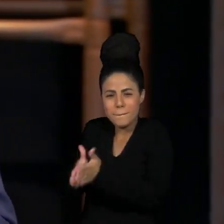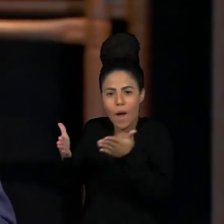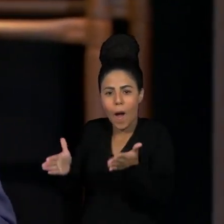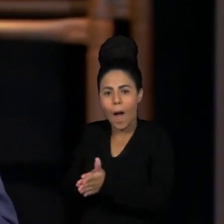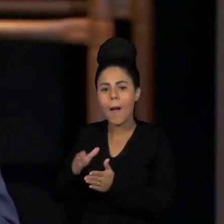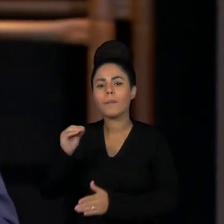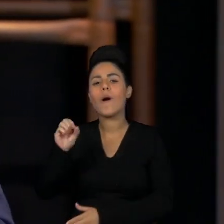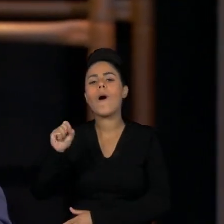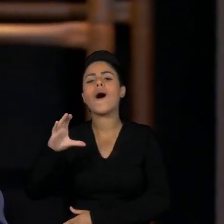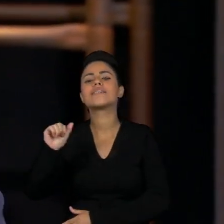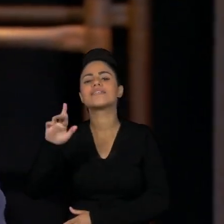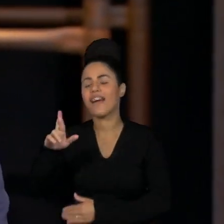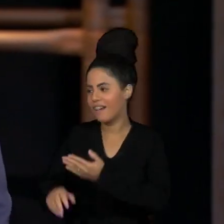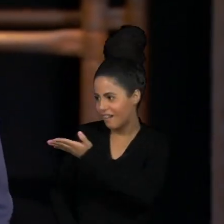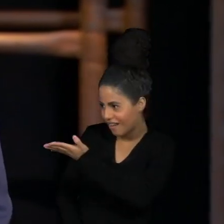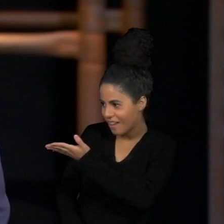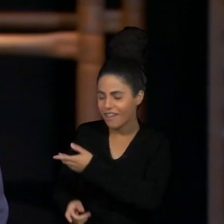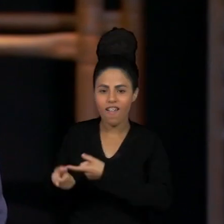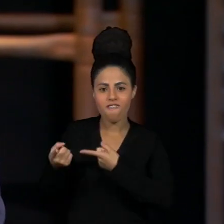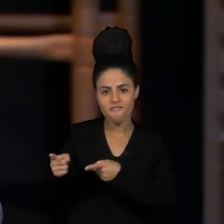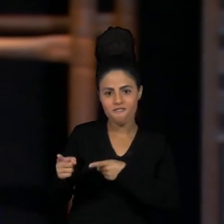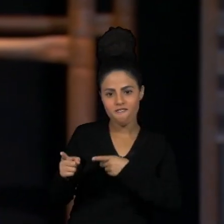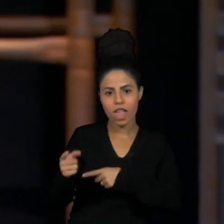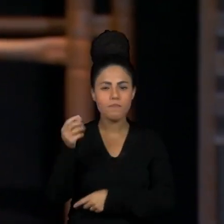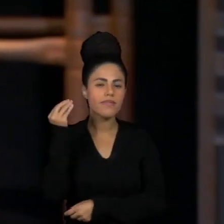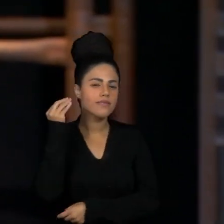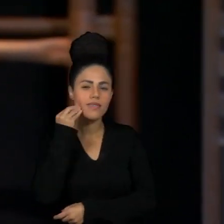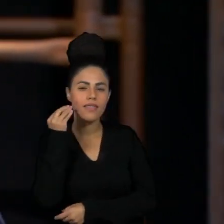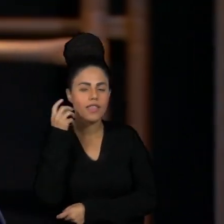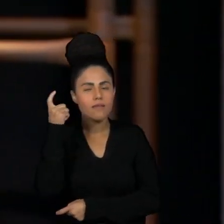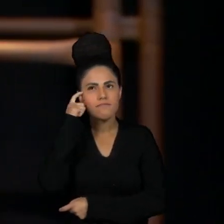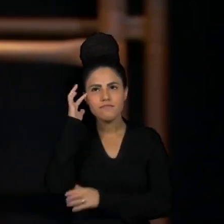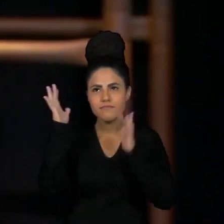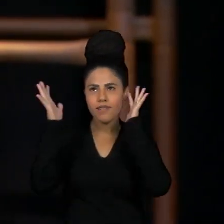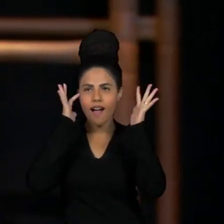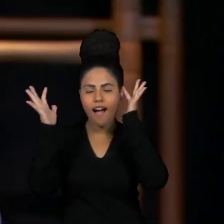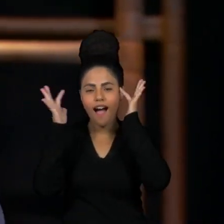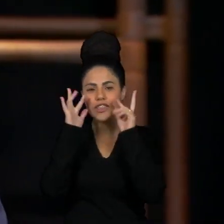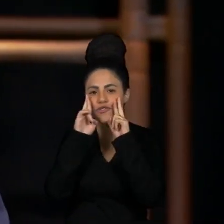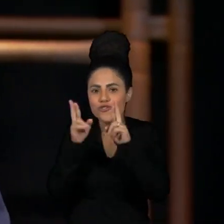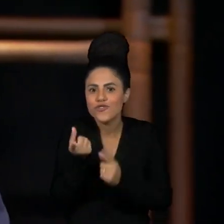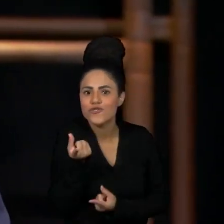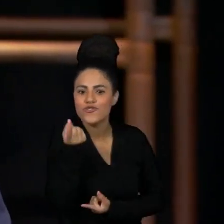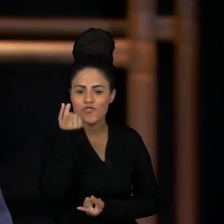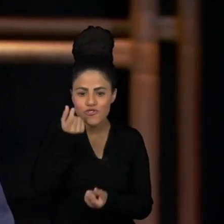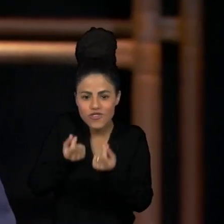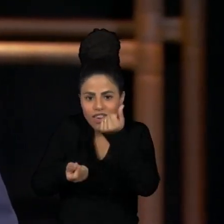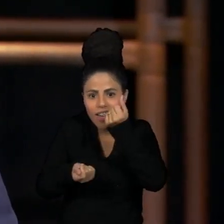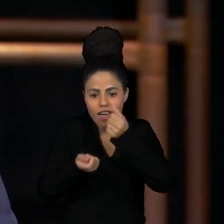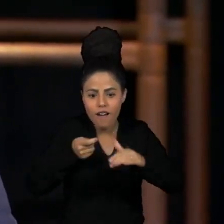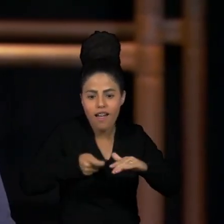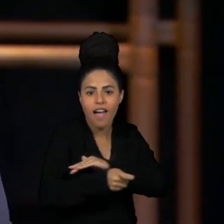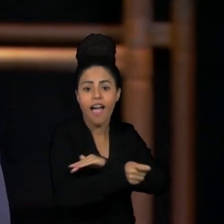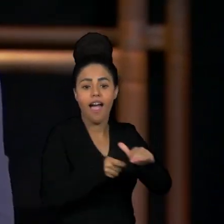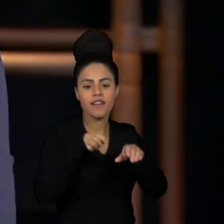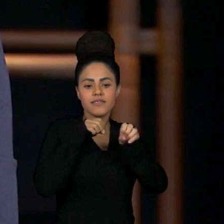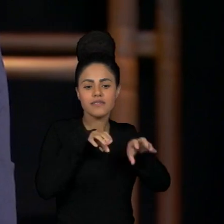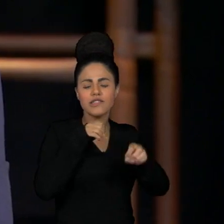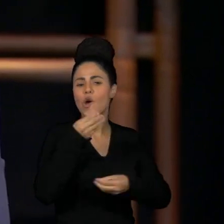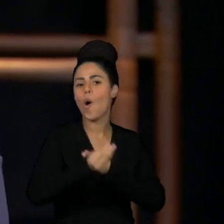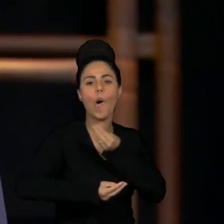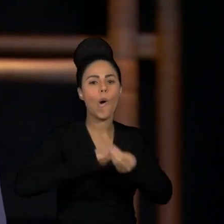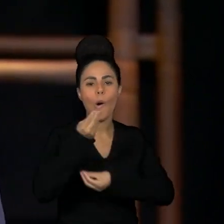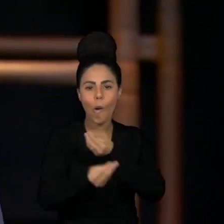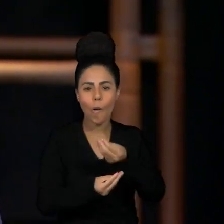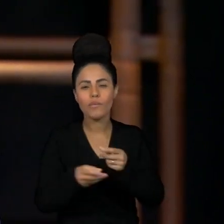ou pobre, era um provocador. Já o meu convidado ensina os pobres a investir e, quem sabe, a se